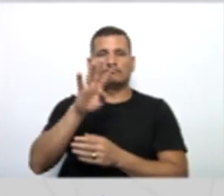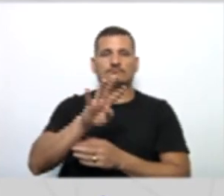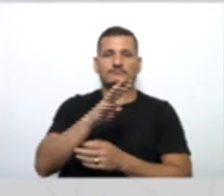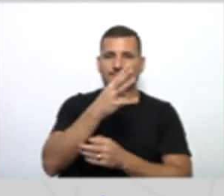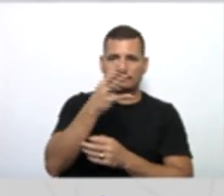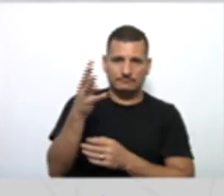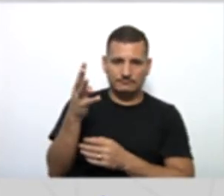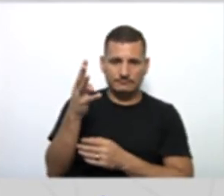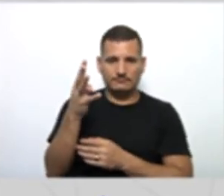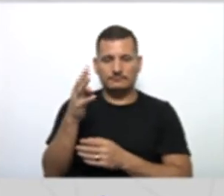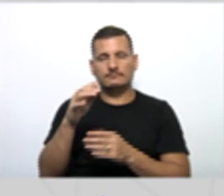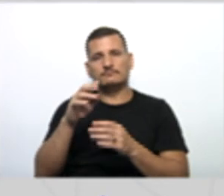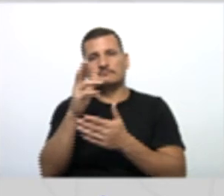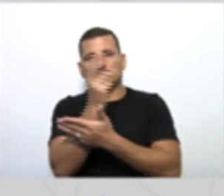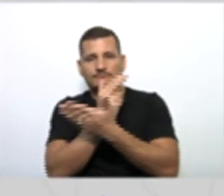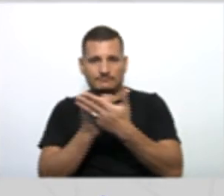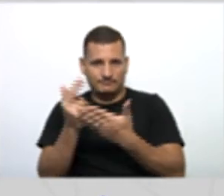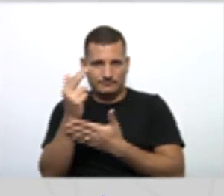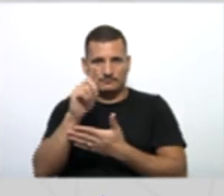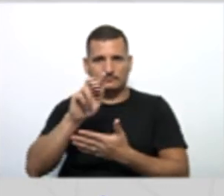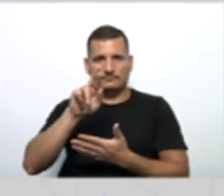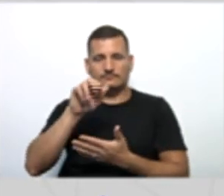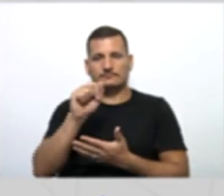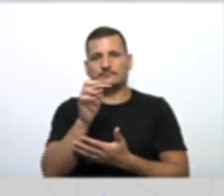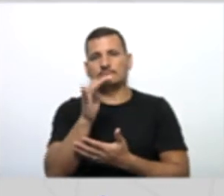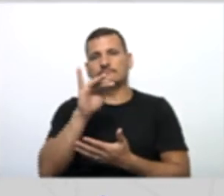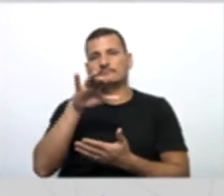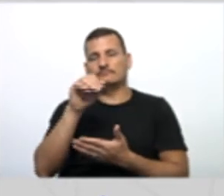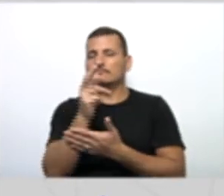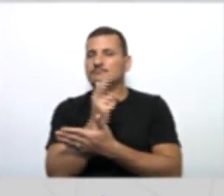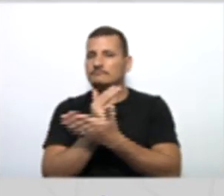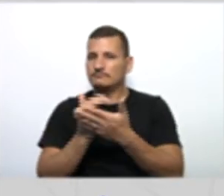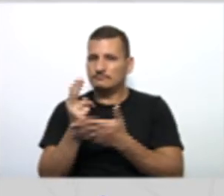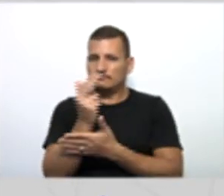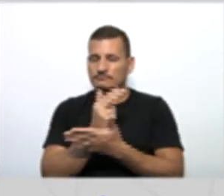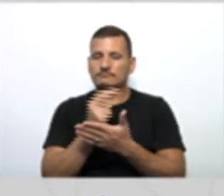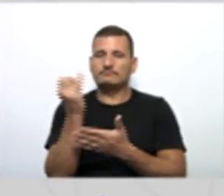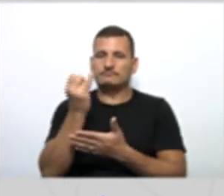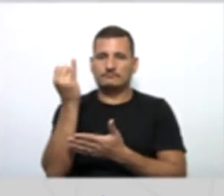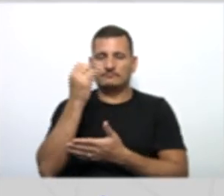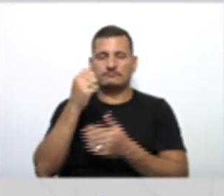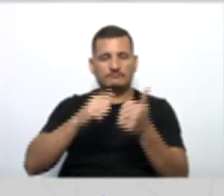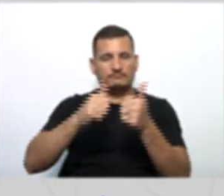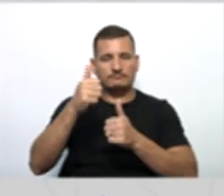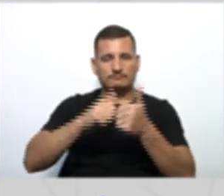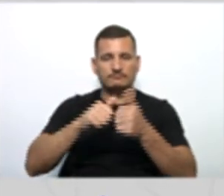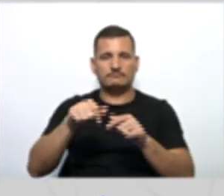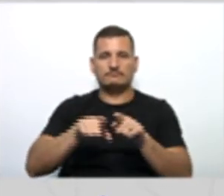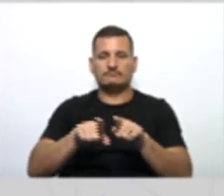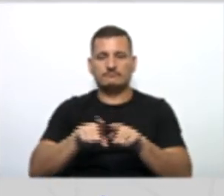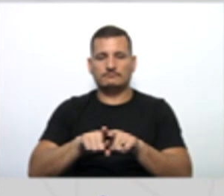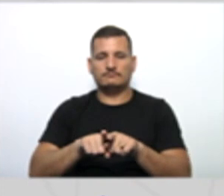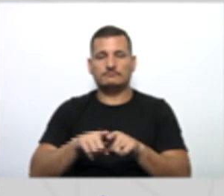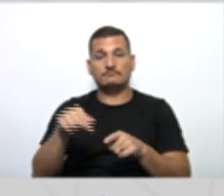E, lógico, o gráfico é requisito na avaliação do banner dessa nossa atividade. Então, vocês vão ter que elaborar um